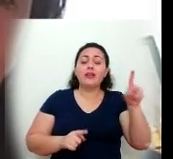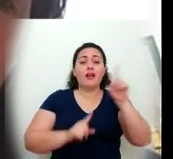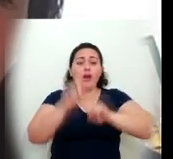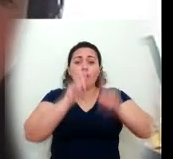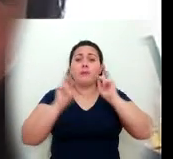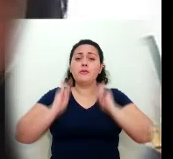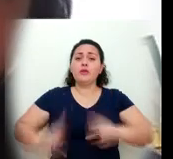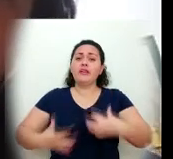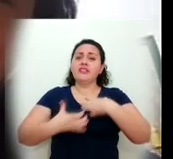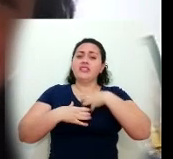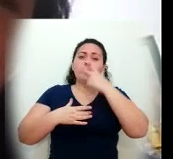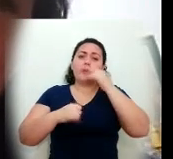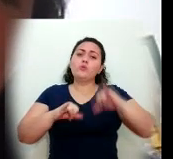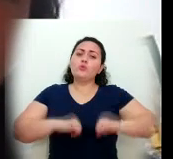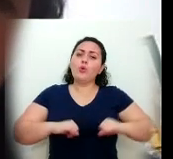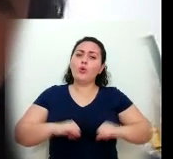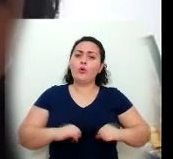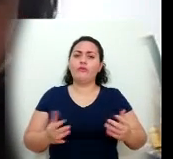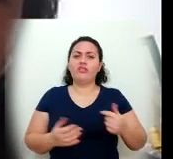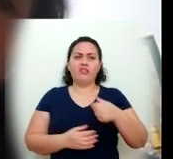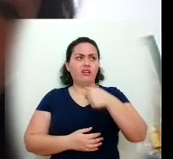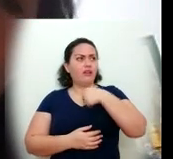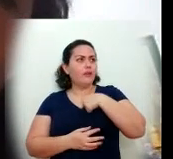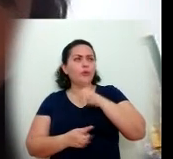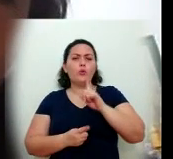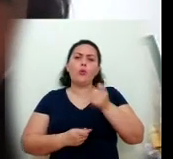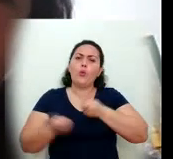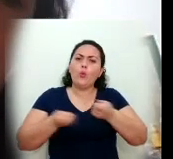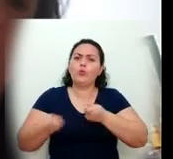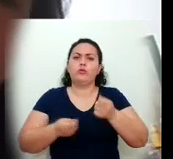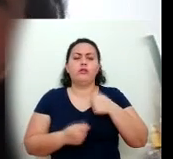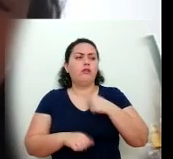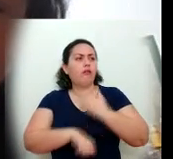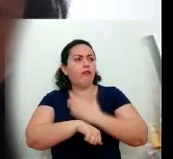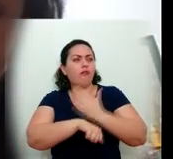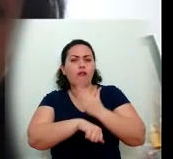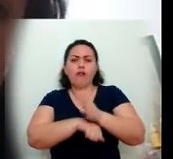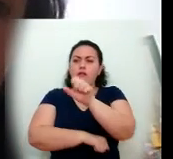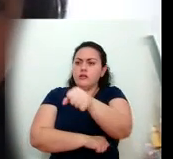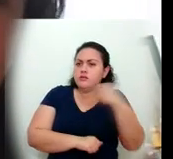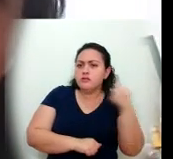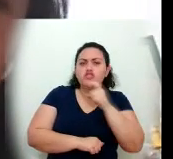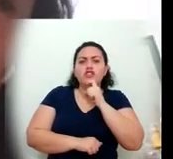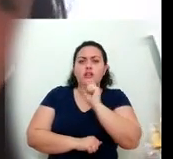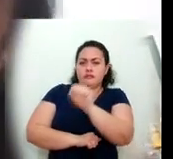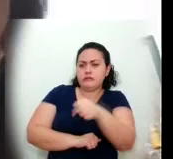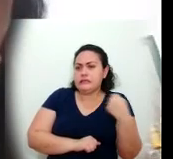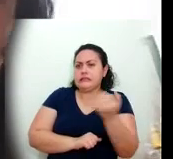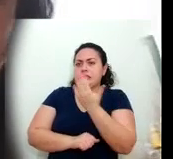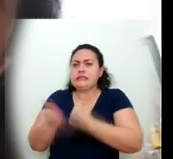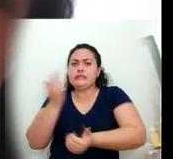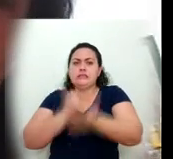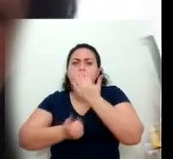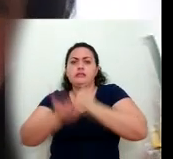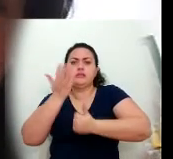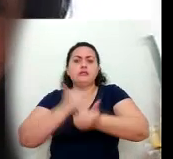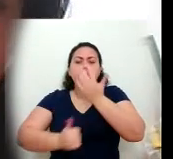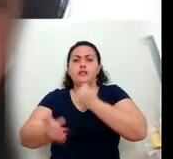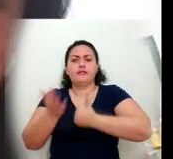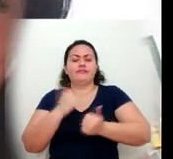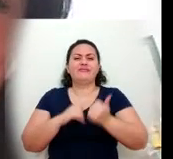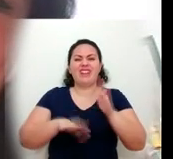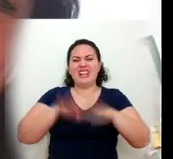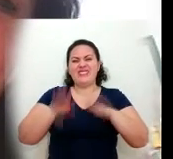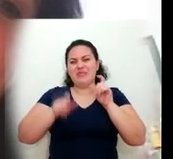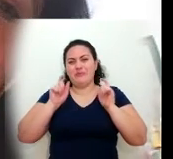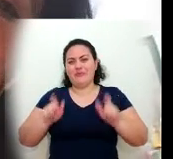sofrimento, né, e fica assim, eu não me controlo, eu fico toda hora indo lá na geladeira e eu tô comendo tudo que tem pela frente, né,